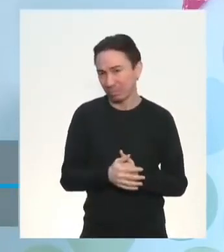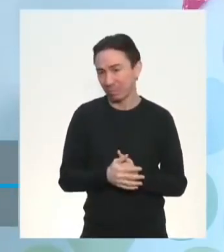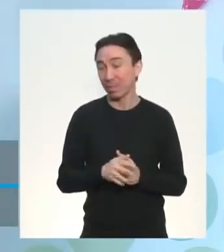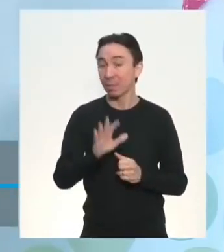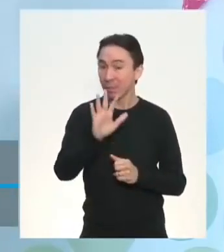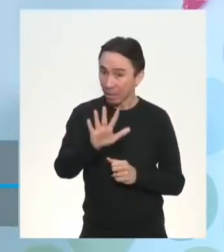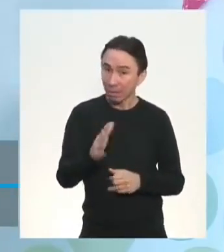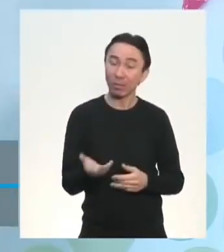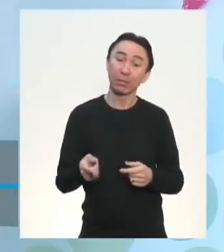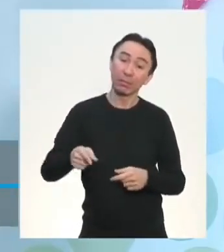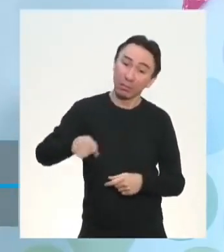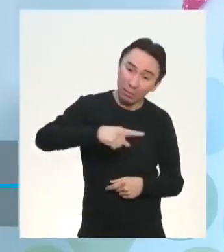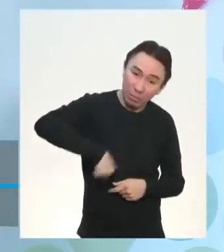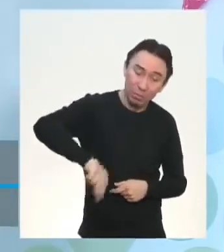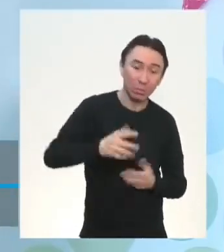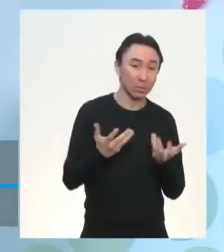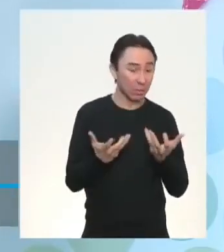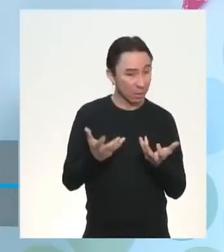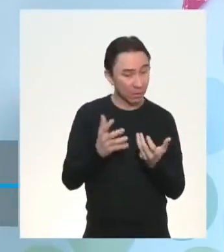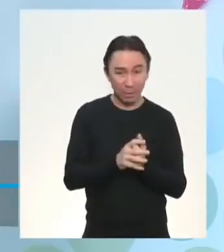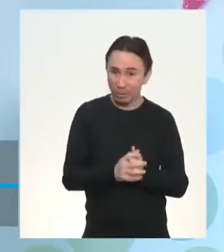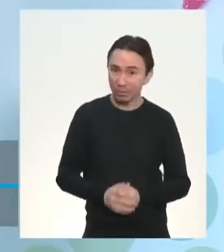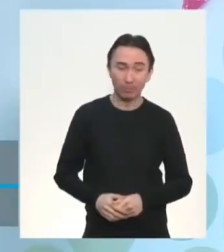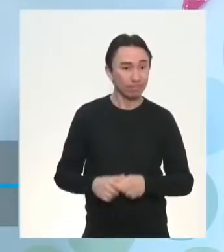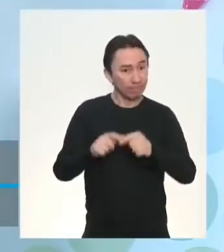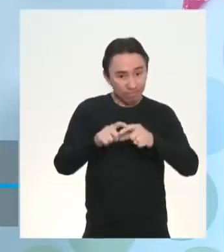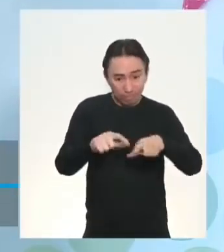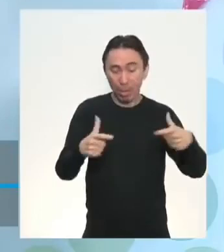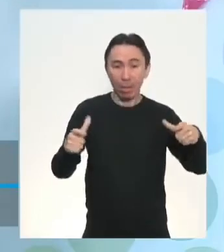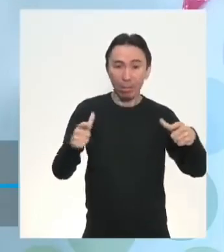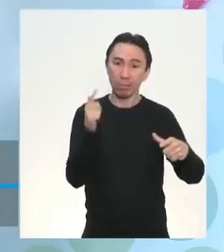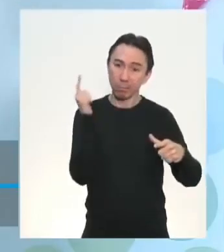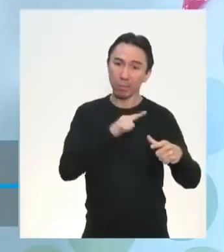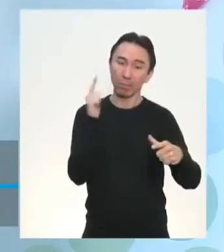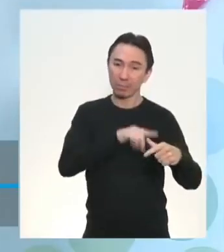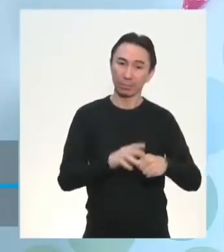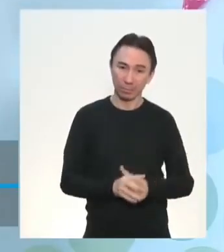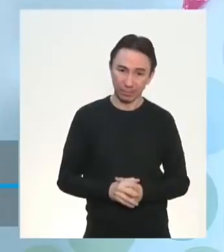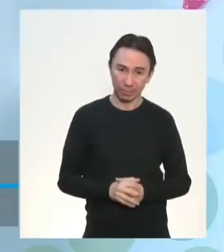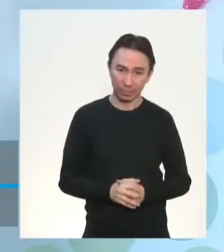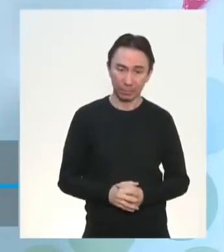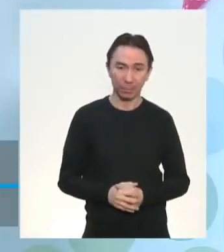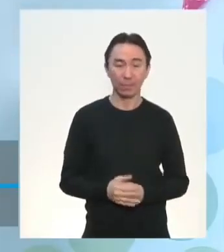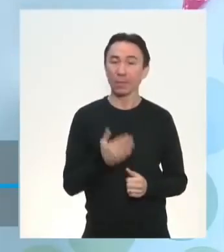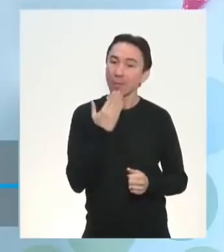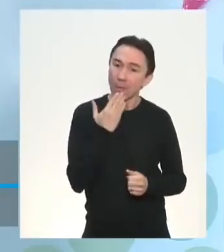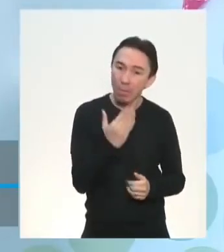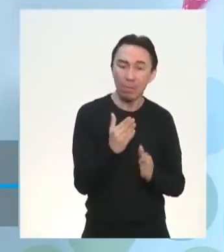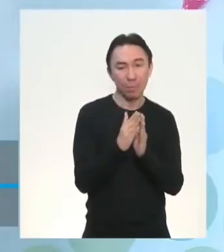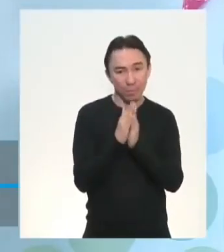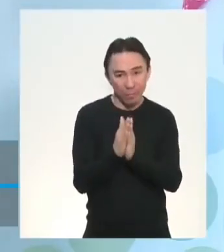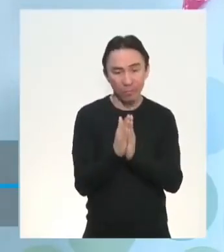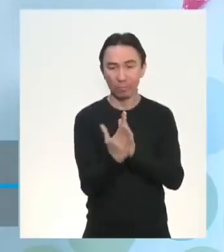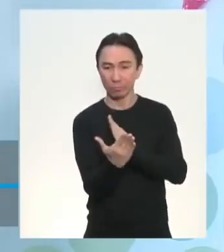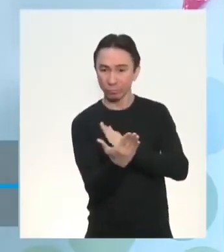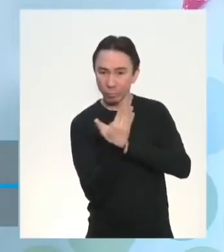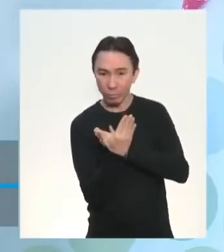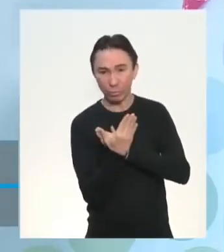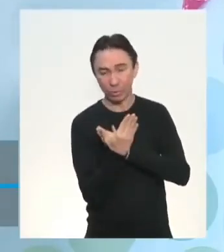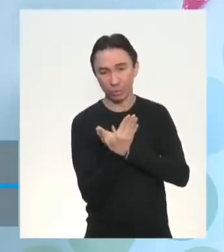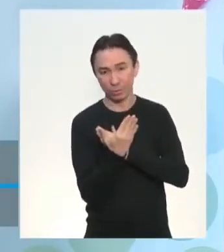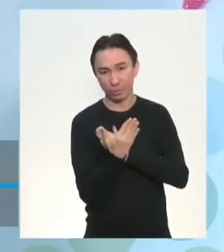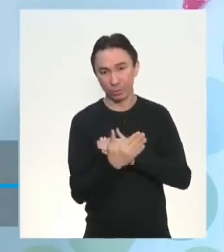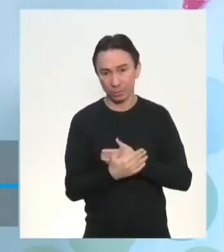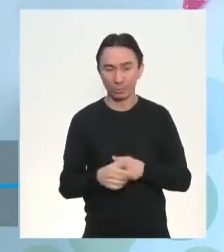tente alcançar o máximo de pessoas possível, tá bom? Então, eu peço a colaboração de vocês aí conosco. E, assim, com a